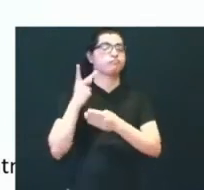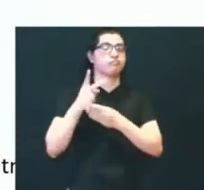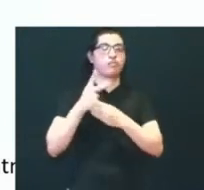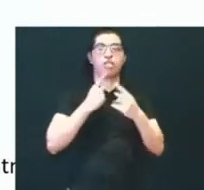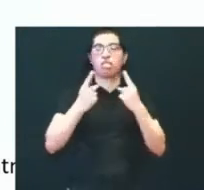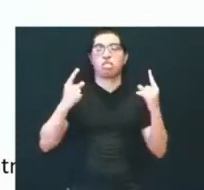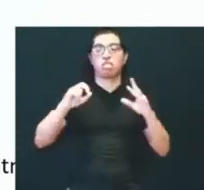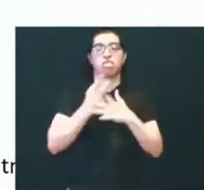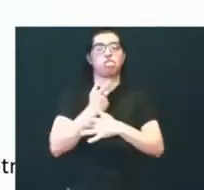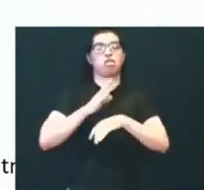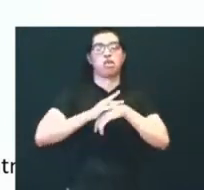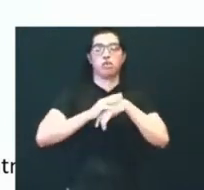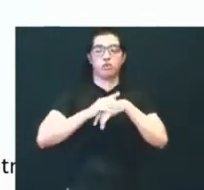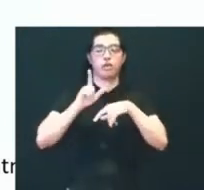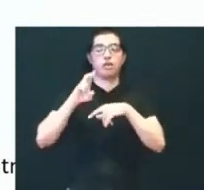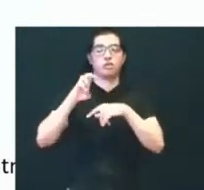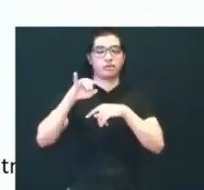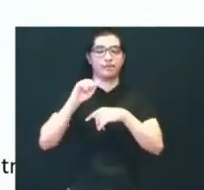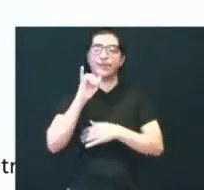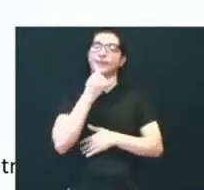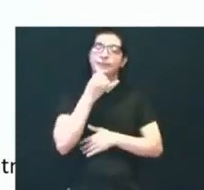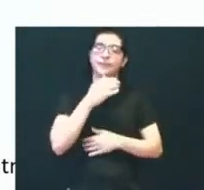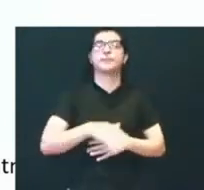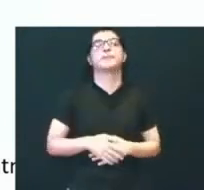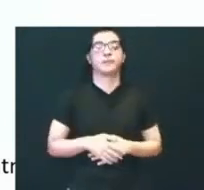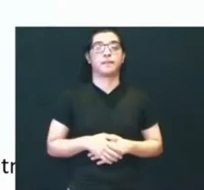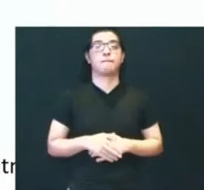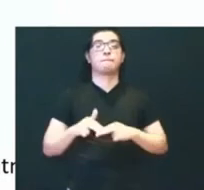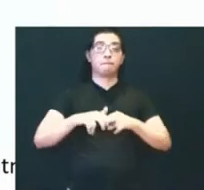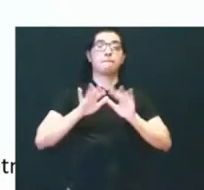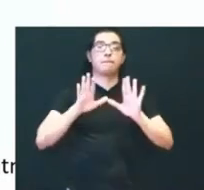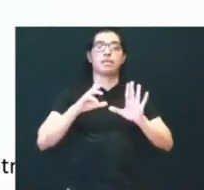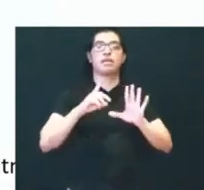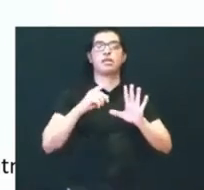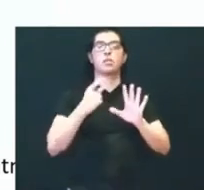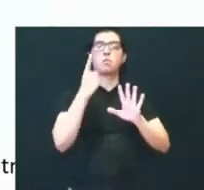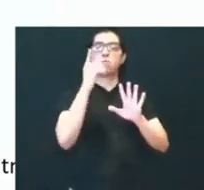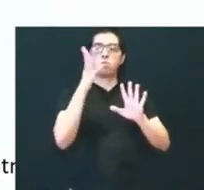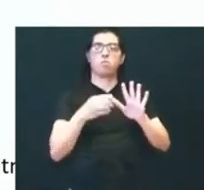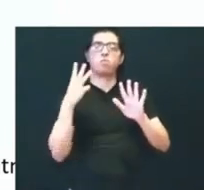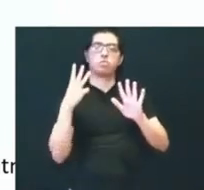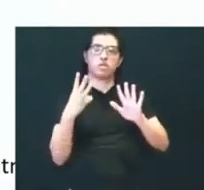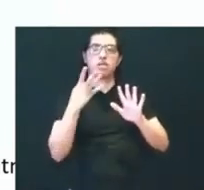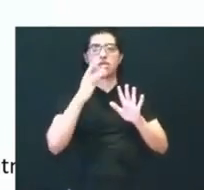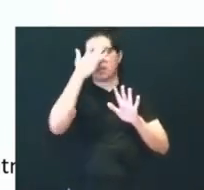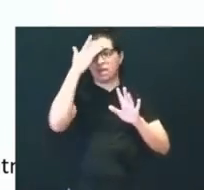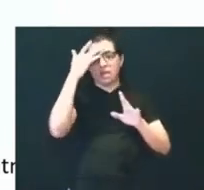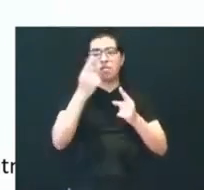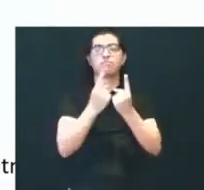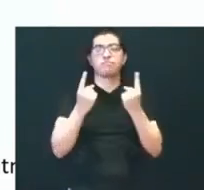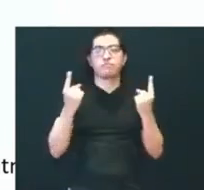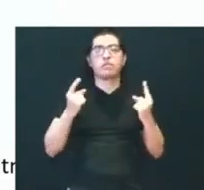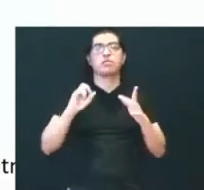que adoece de leucemia, infelizmente. E cerca de 1/3 desses pacientes vai